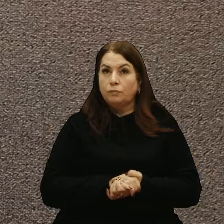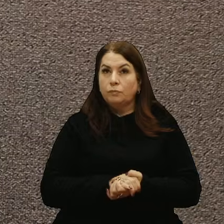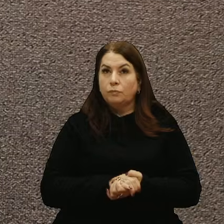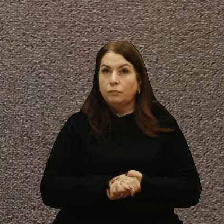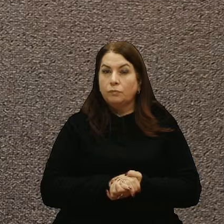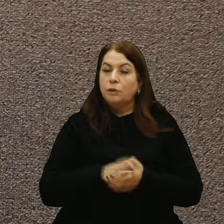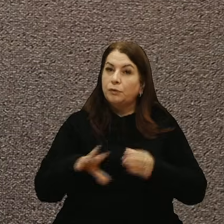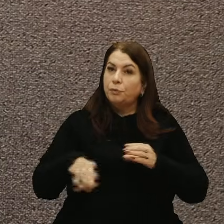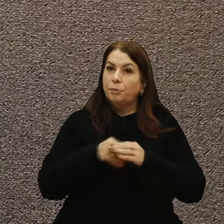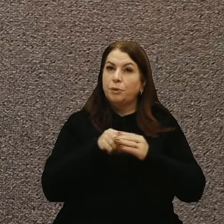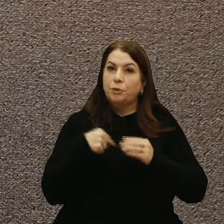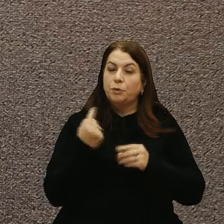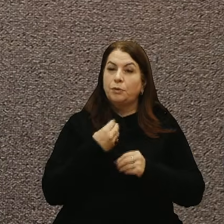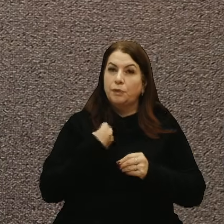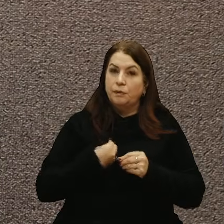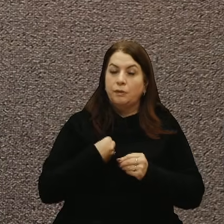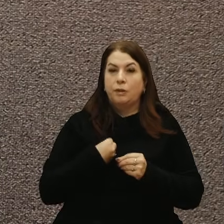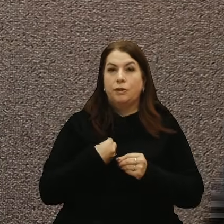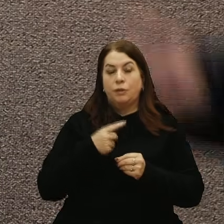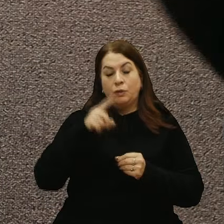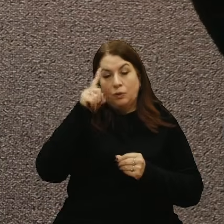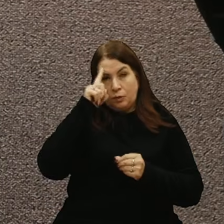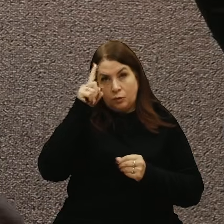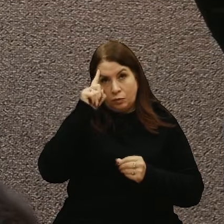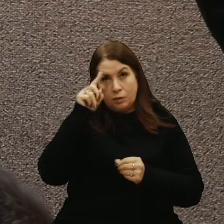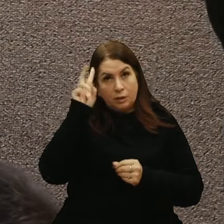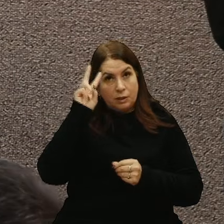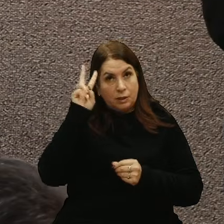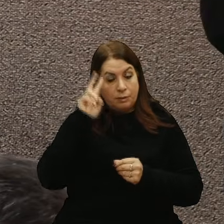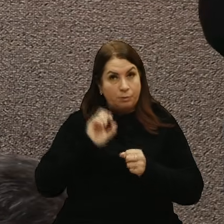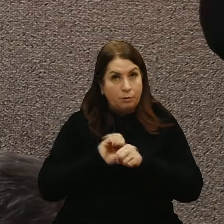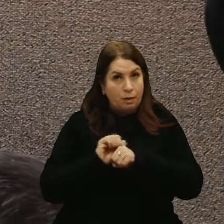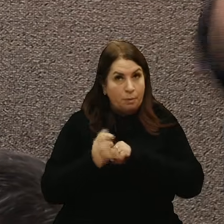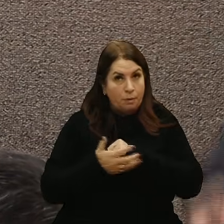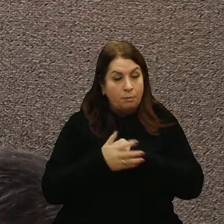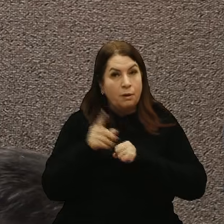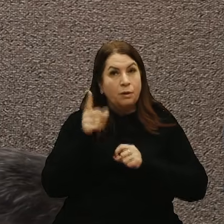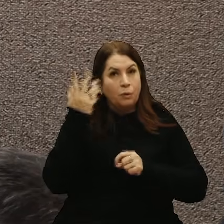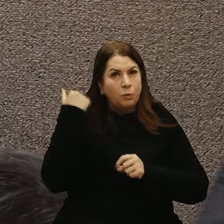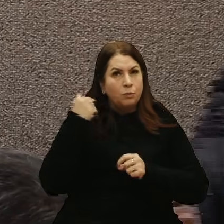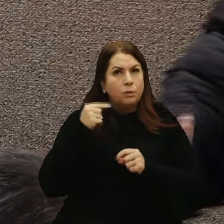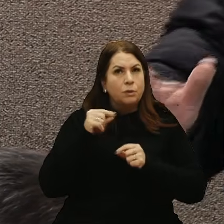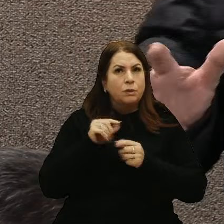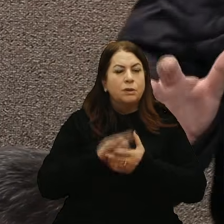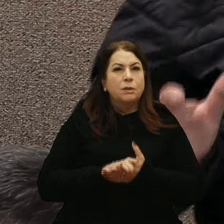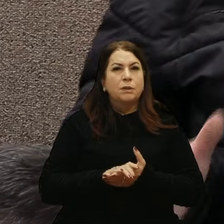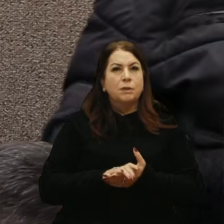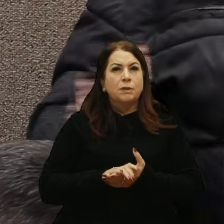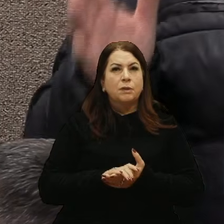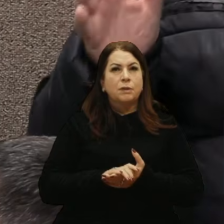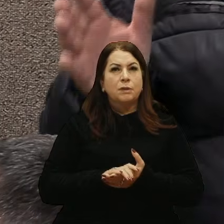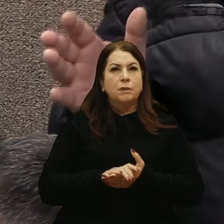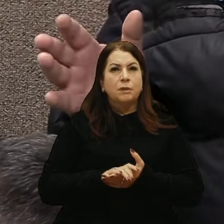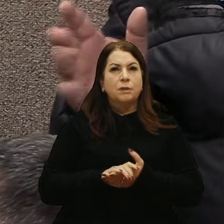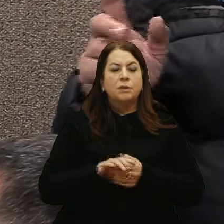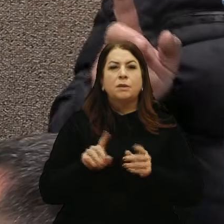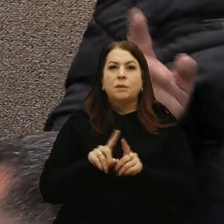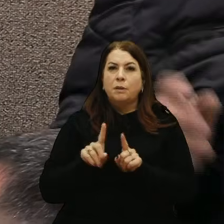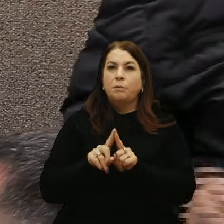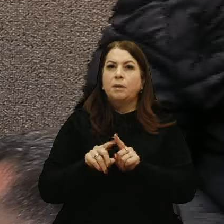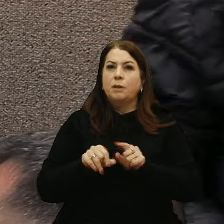faz parte da nossa vida, faz parte do dia a dia. E lembro na pandemia, quando nós estávamos consumindo em casa, a Codeca estava